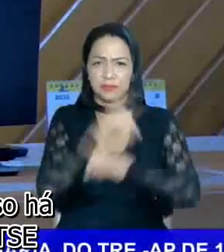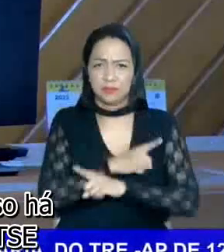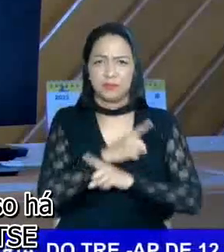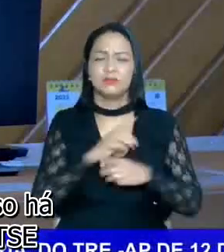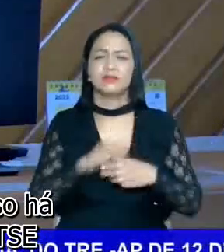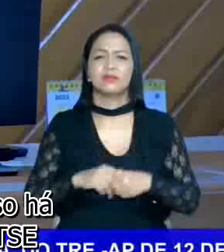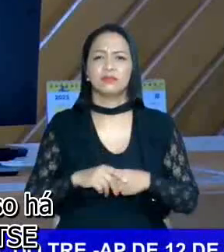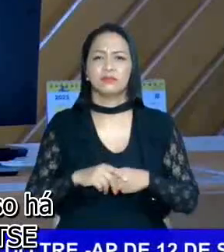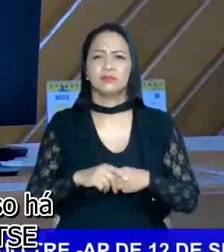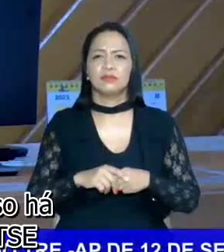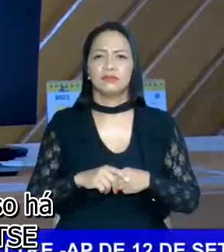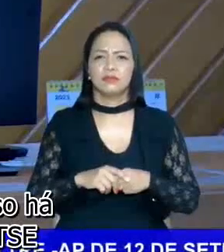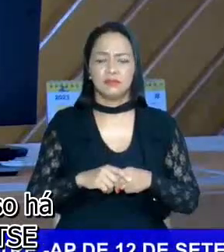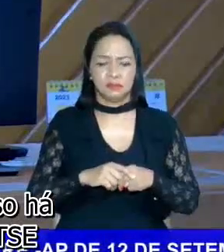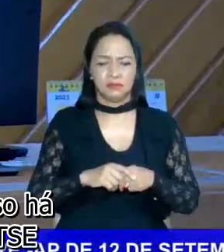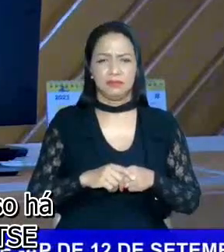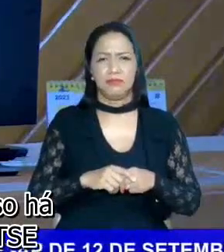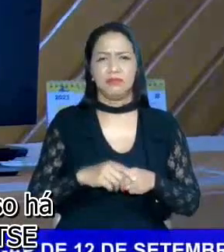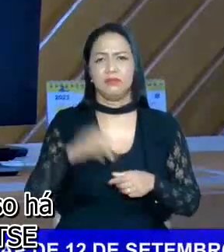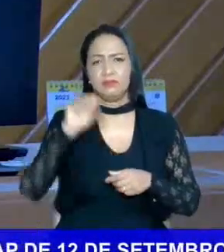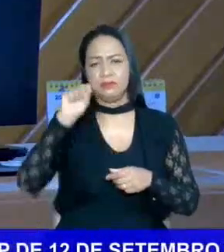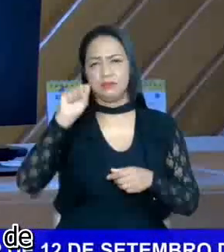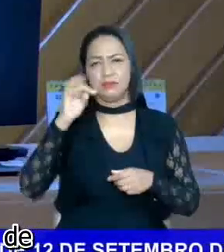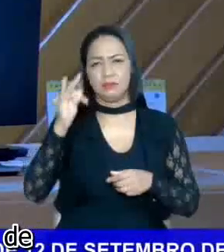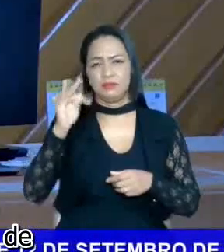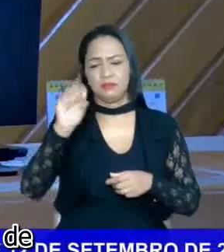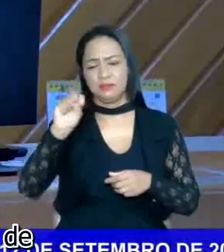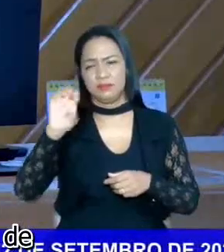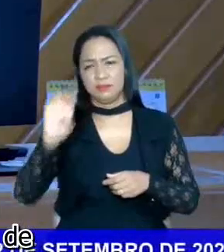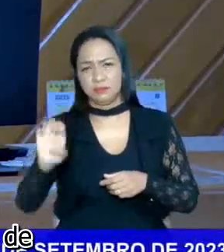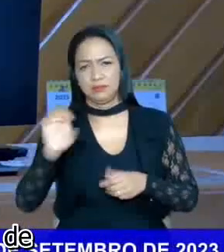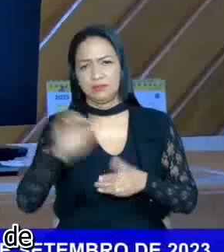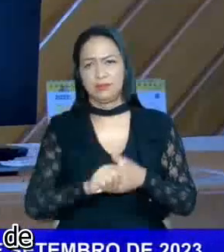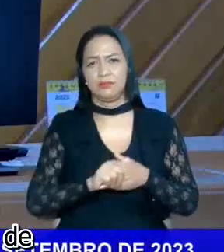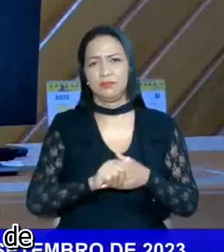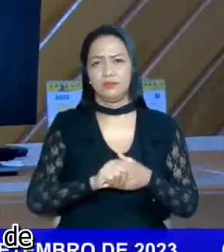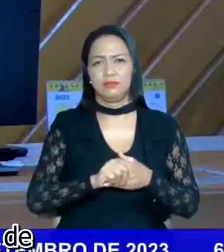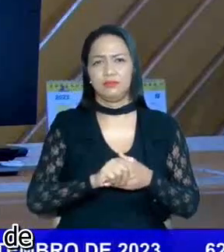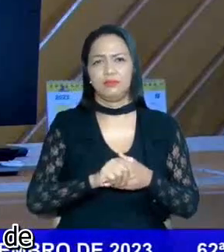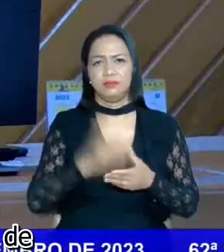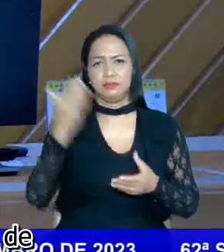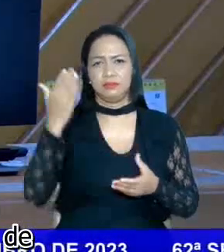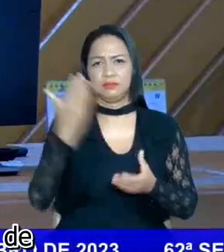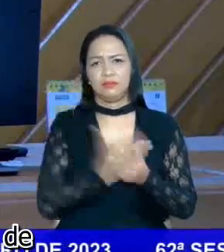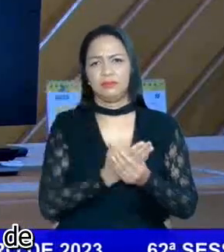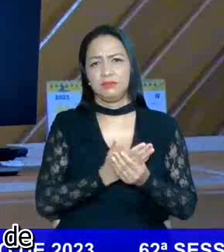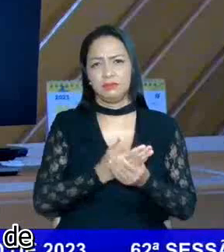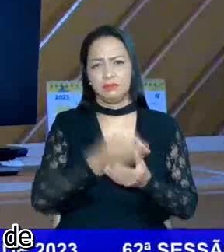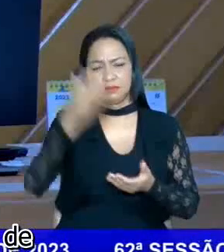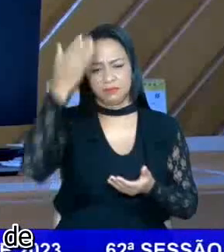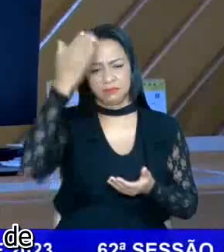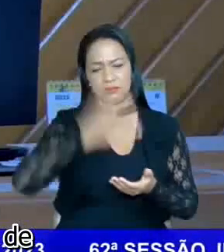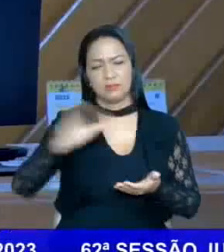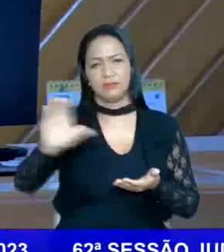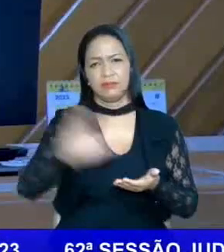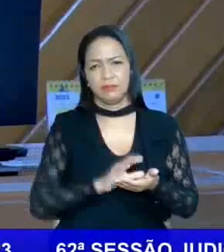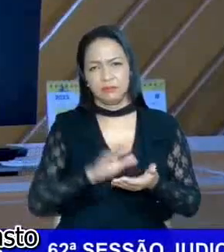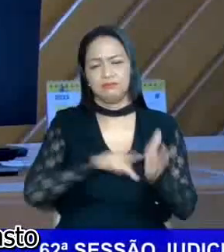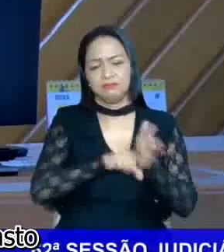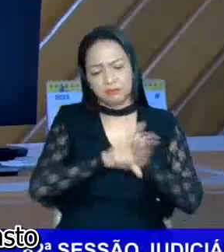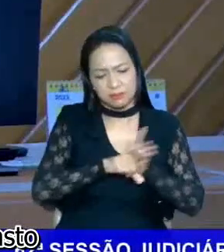aos precedentes do TSE, que considera que a prestação de contas também deve ser analisada sob uma ótica